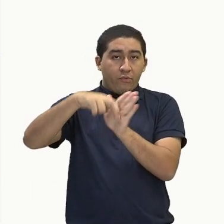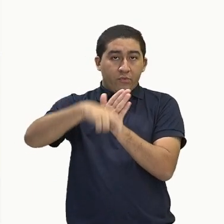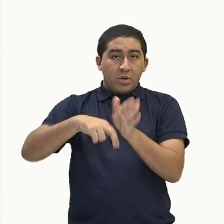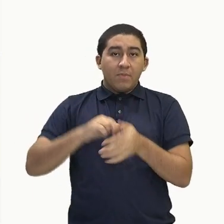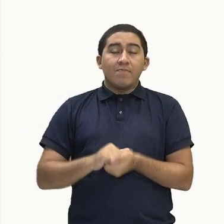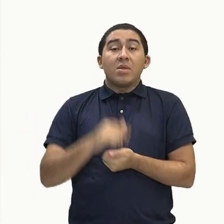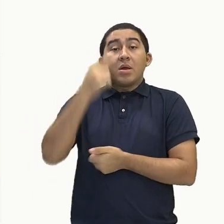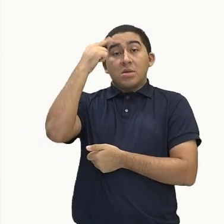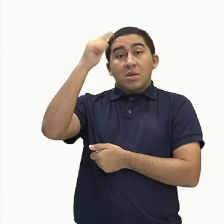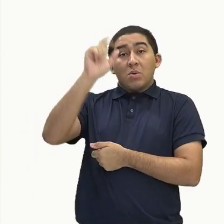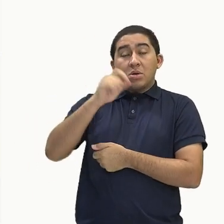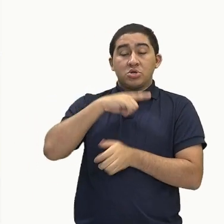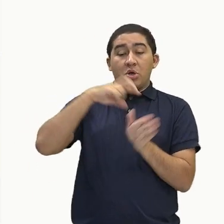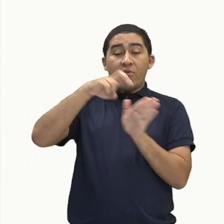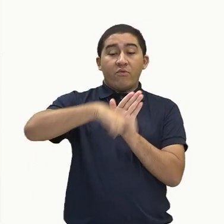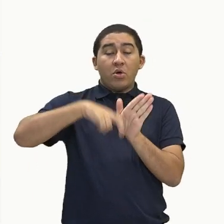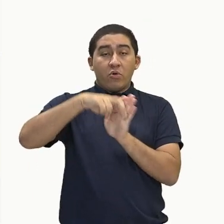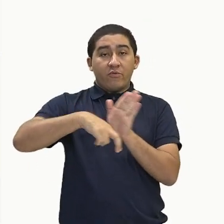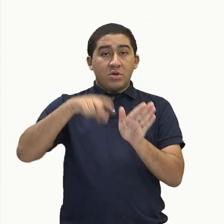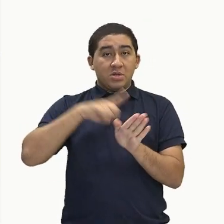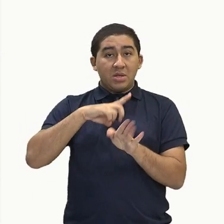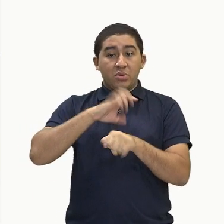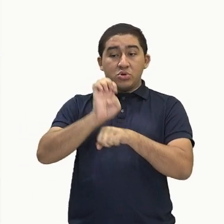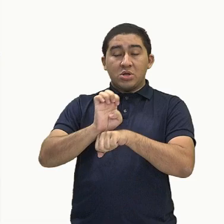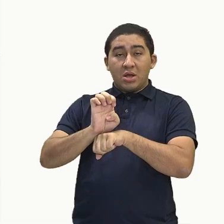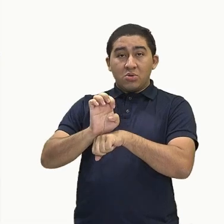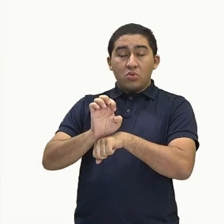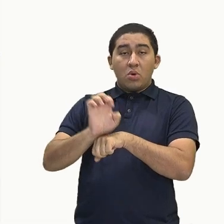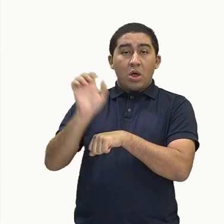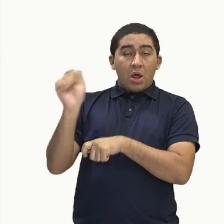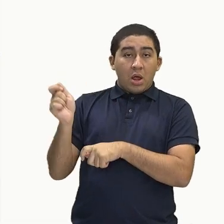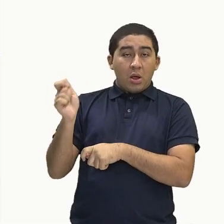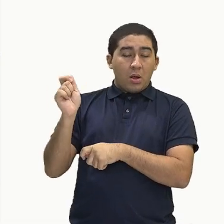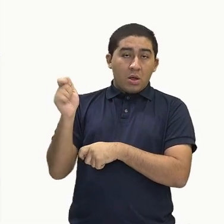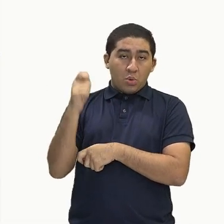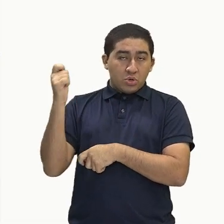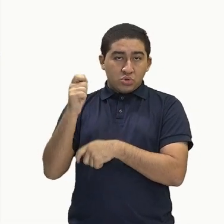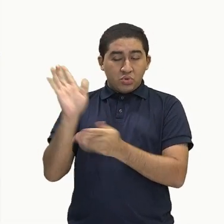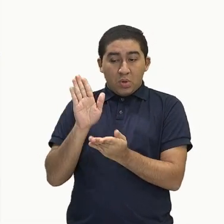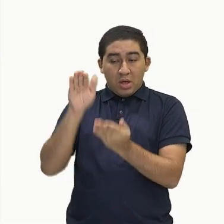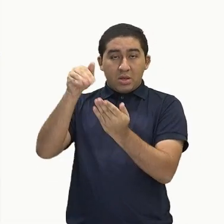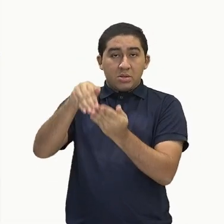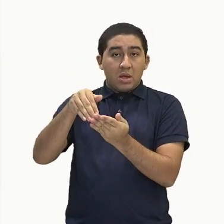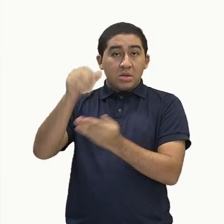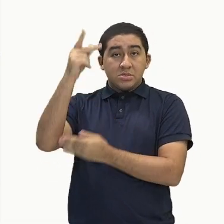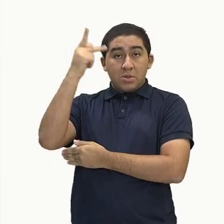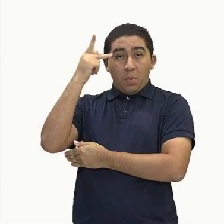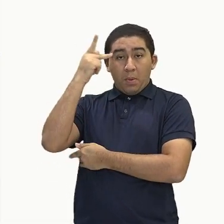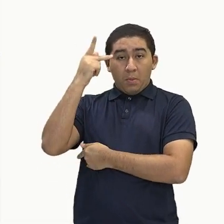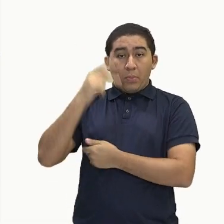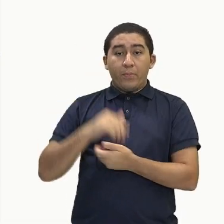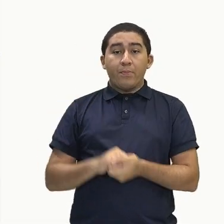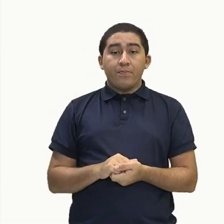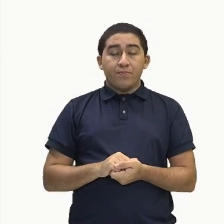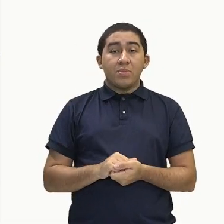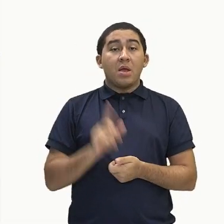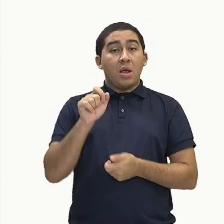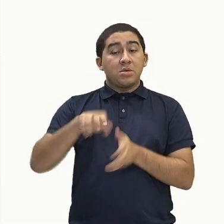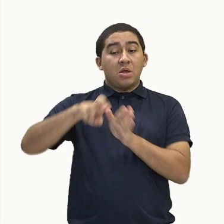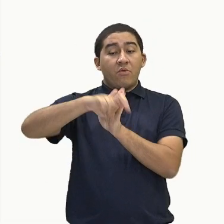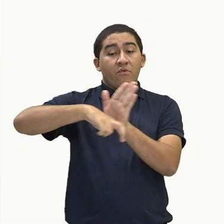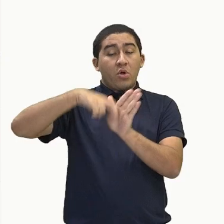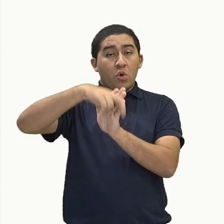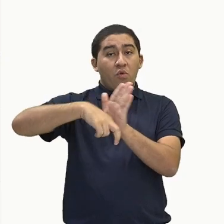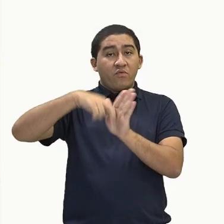uma ferrovia que ligasse o Rio Grande do Sul a São Paulo, e essa ferrovia